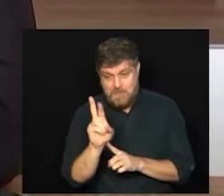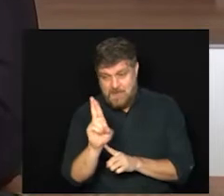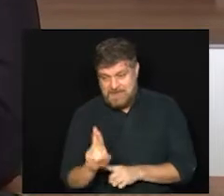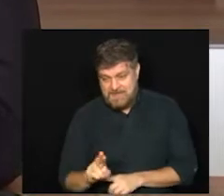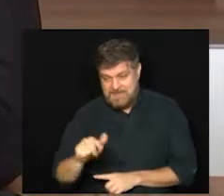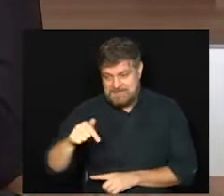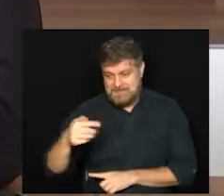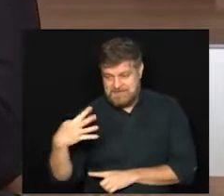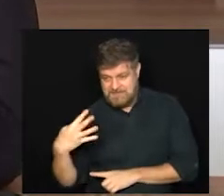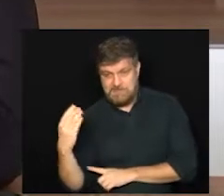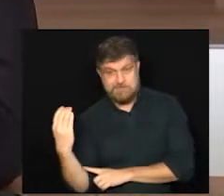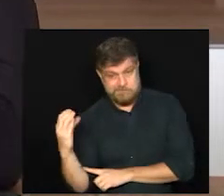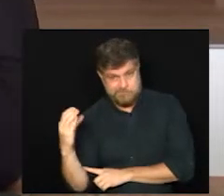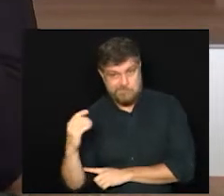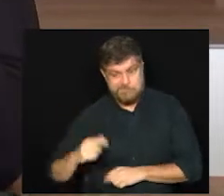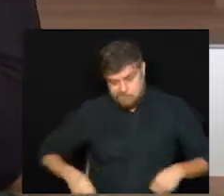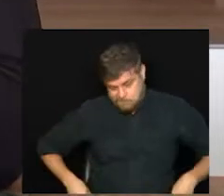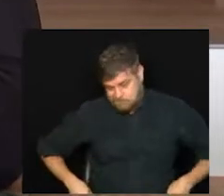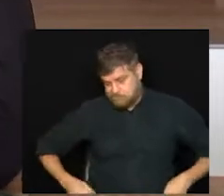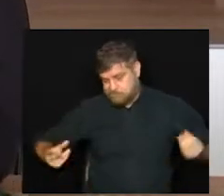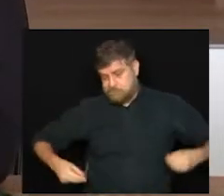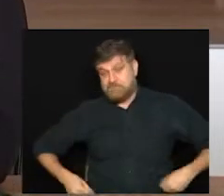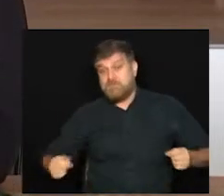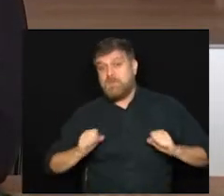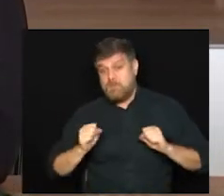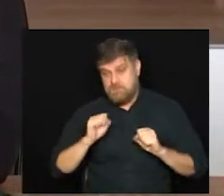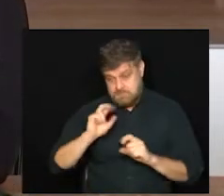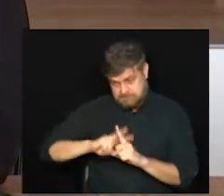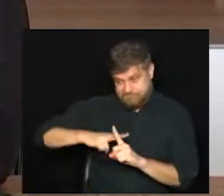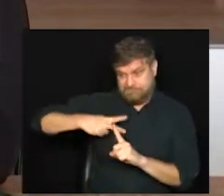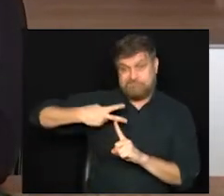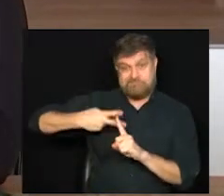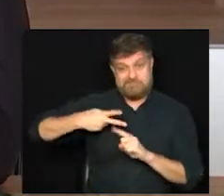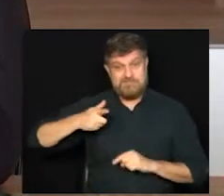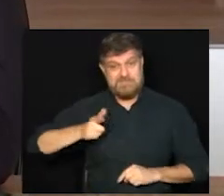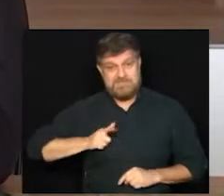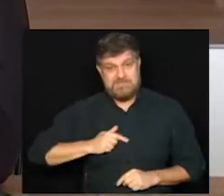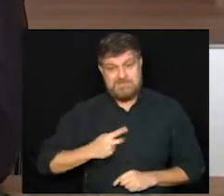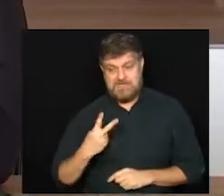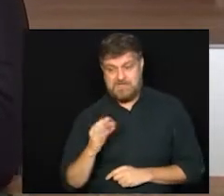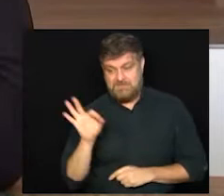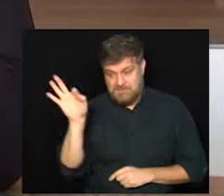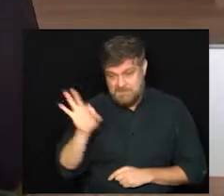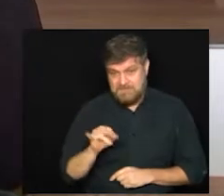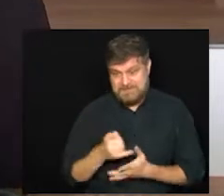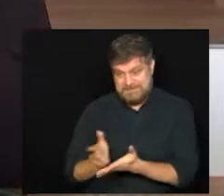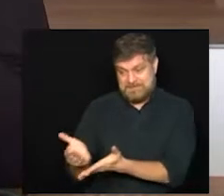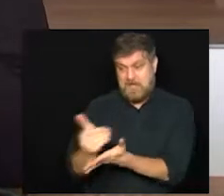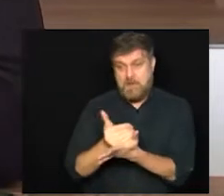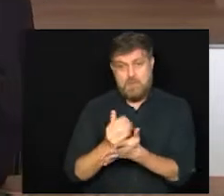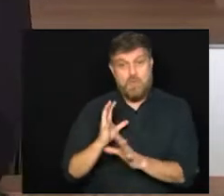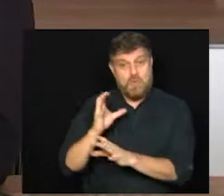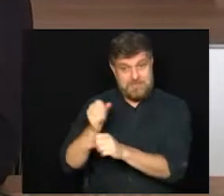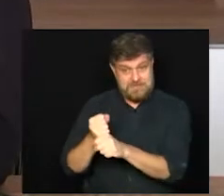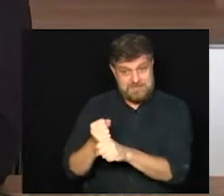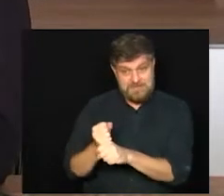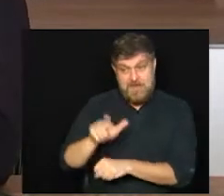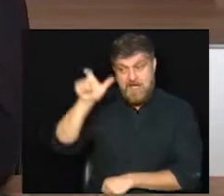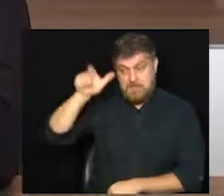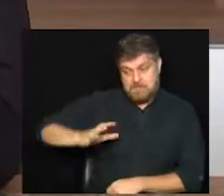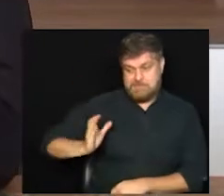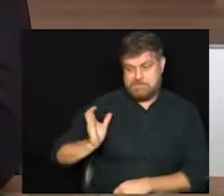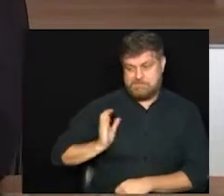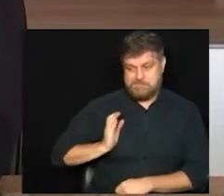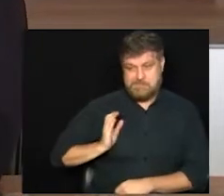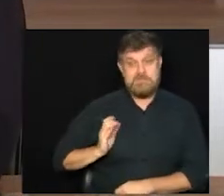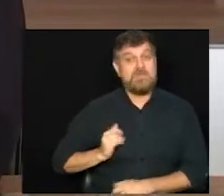165,74. Dói no bolso, né? Dói no bolso. E pode ser maior, né? Pode ser 20% do seu imposto. Então, se você paga mais, é